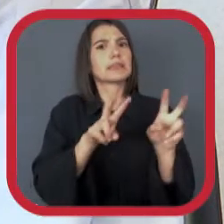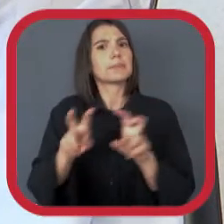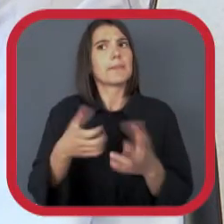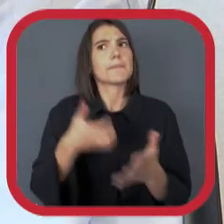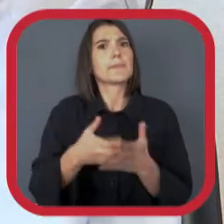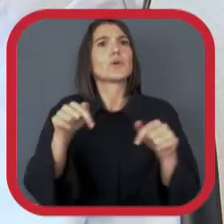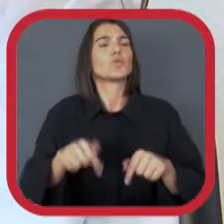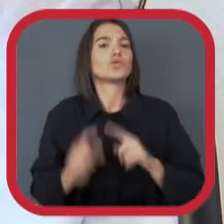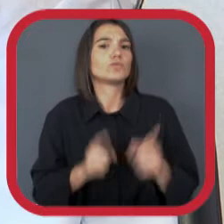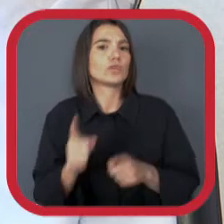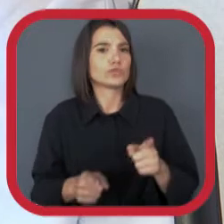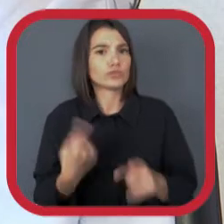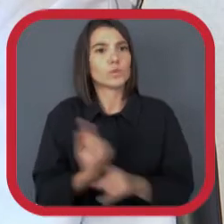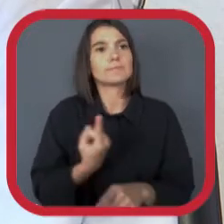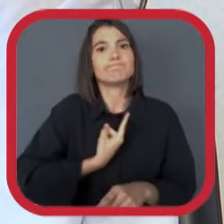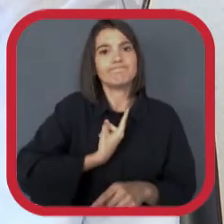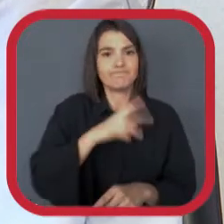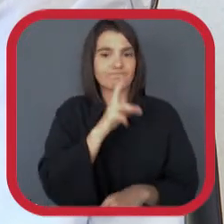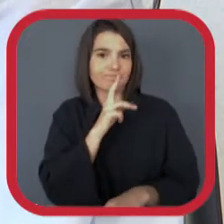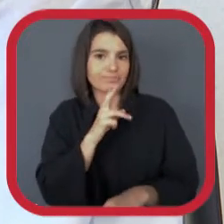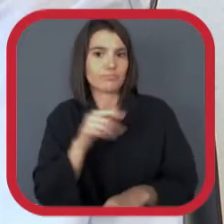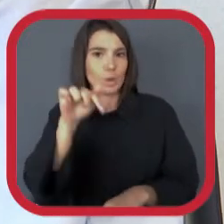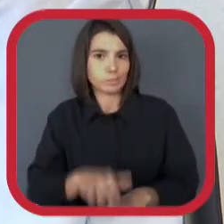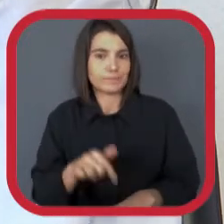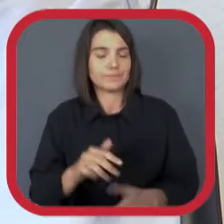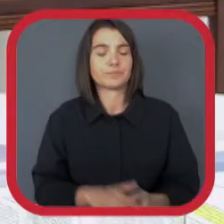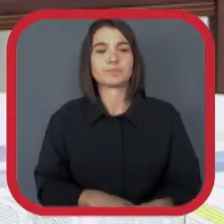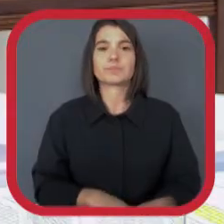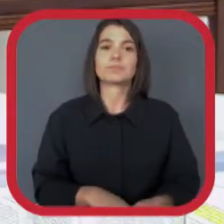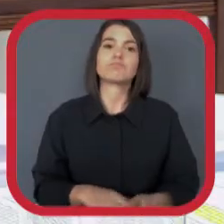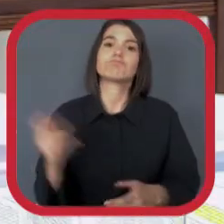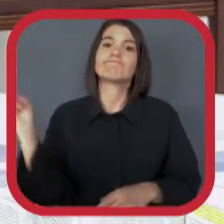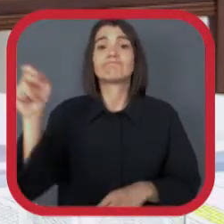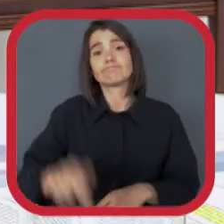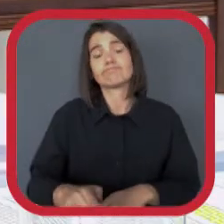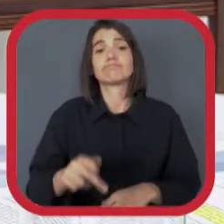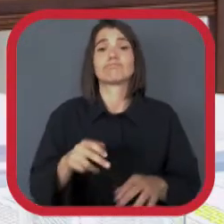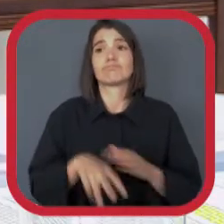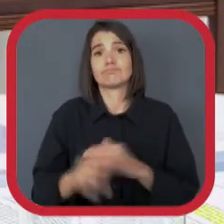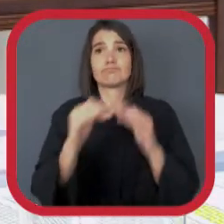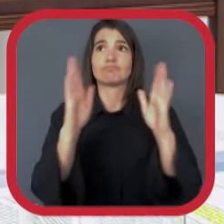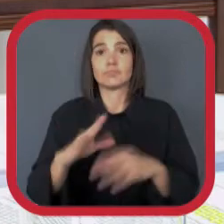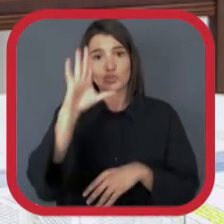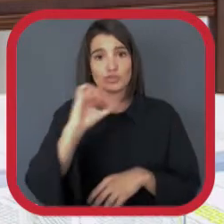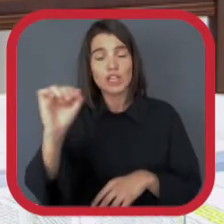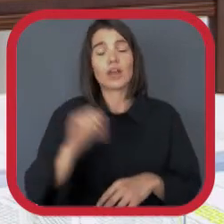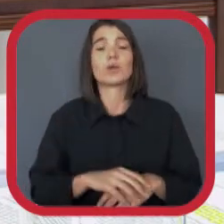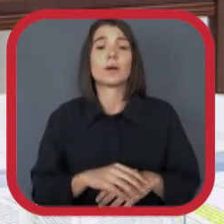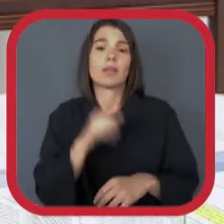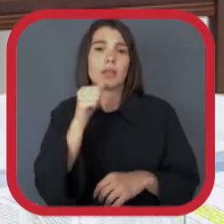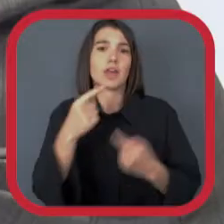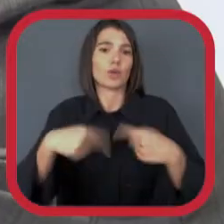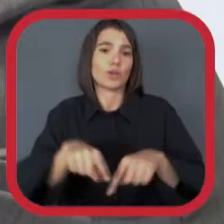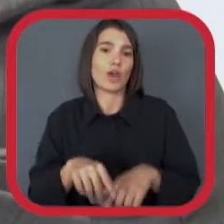que vão marcar a atualidade e quais são as coisas que temos que dar resposta mais imediata. Venho para o Ministério e há quase sempre